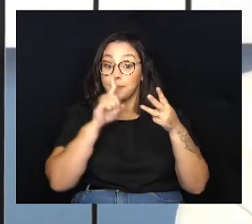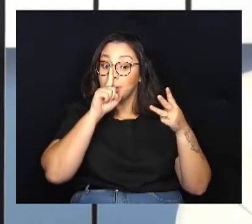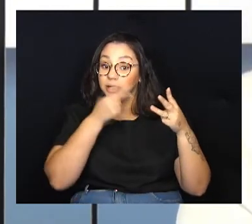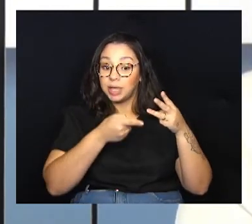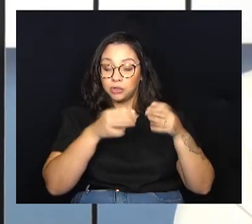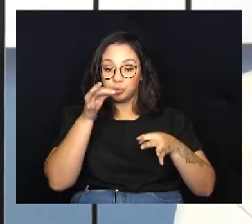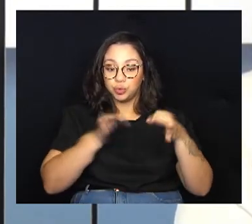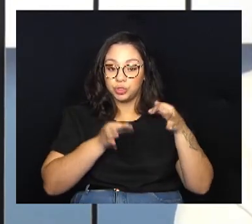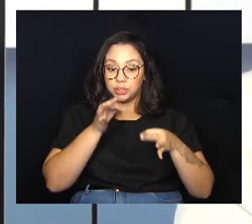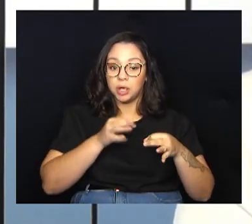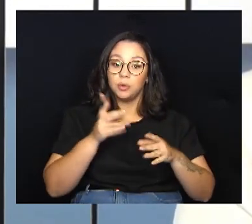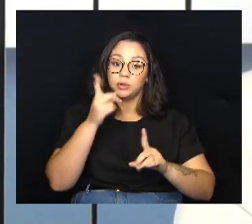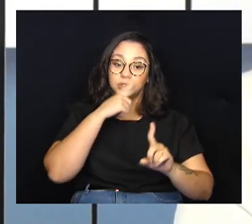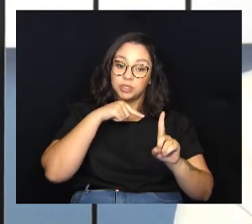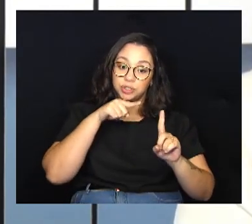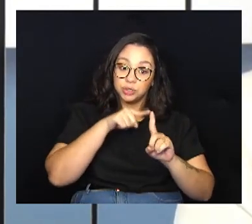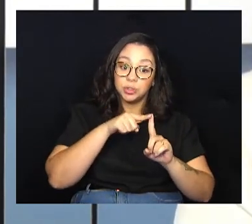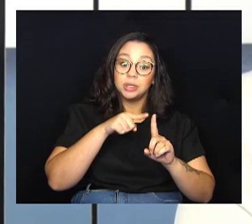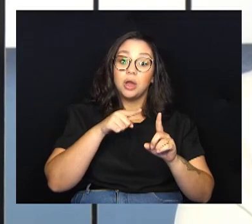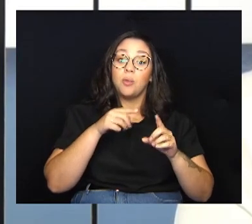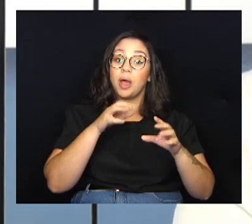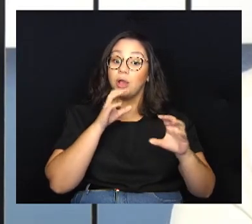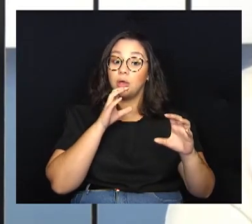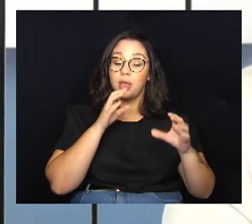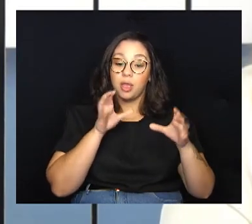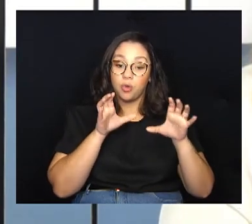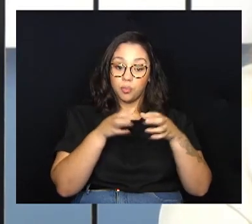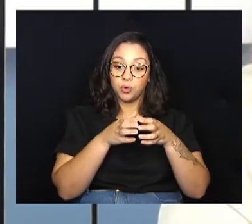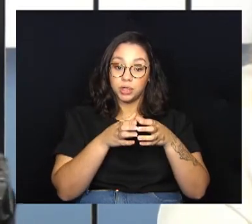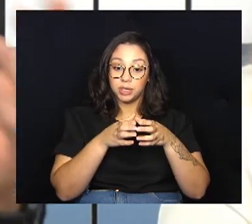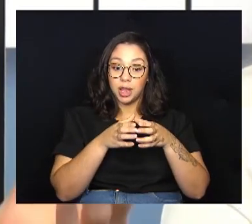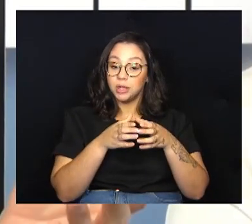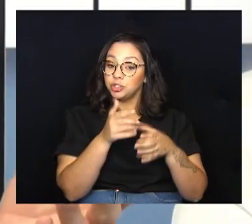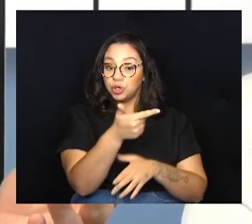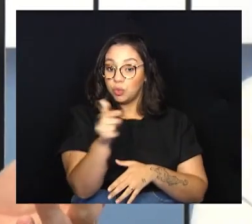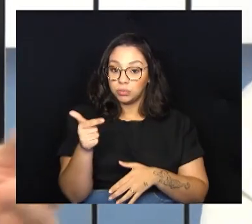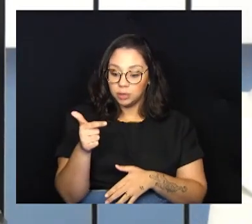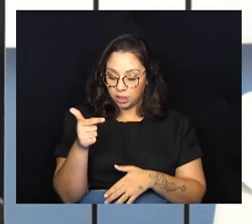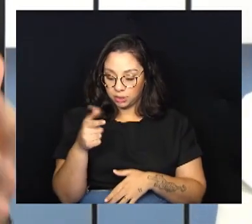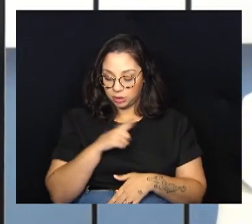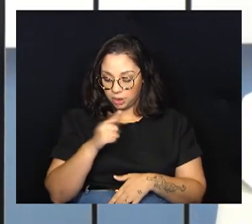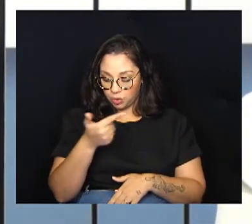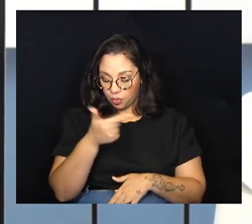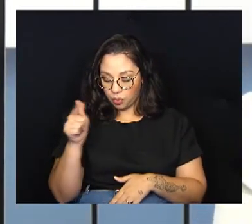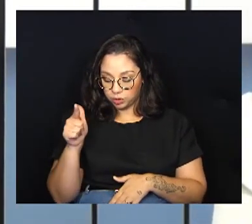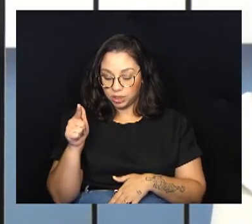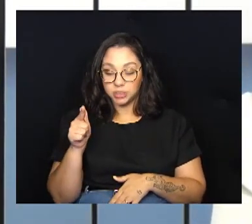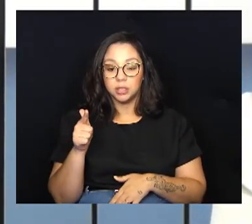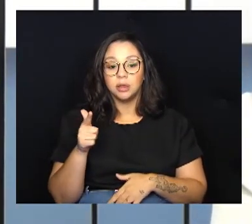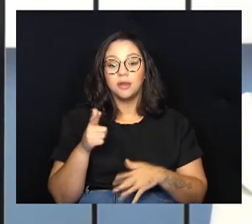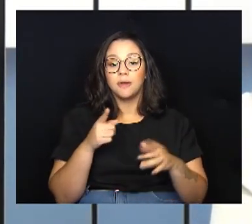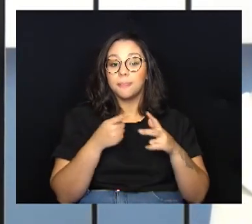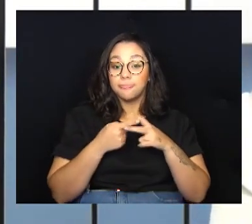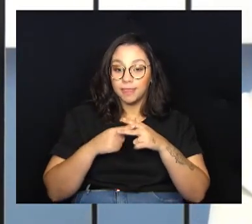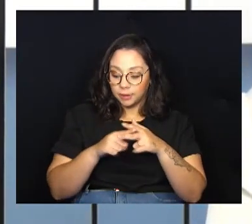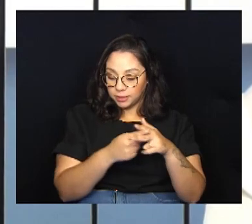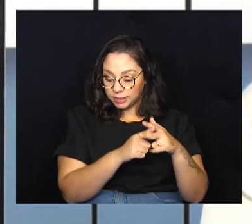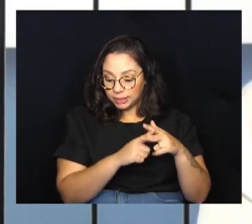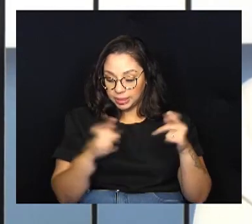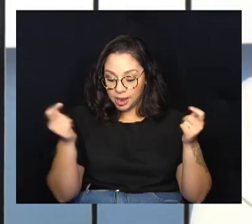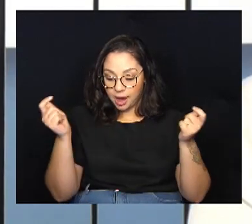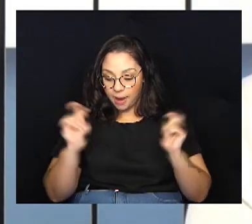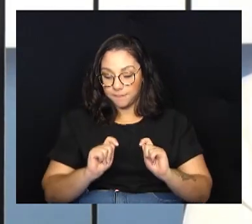mais prática, mas nós temos que tomar todos os cuidados, porque nós sabemos que existem comunidades, muitas vezes é só de